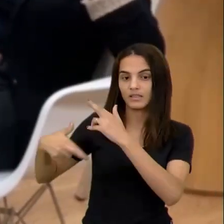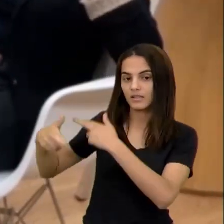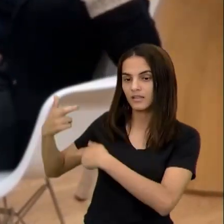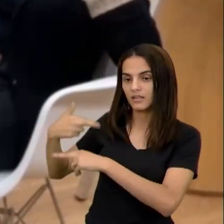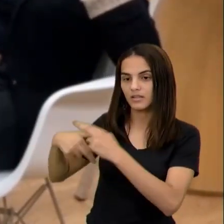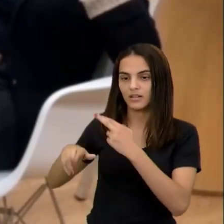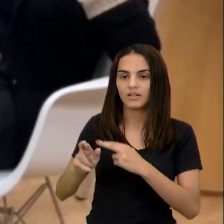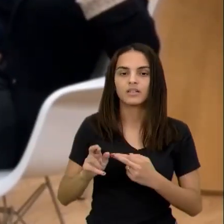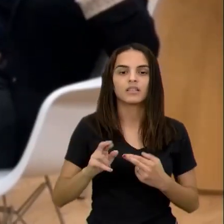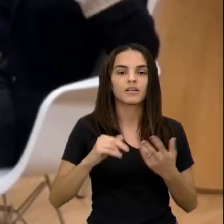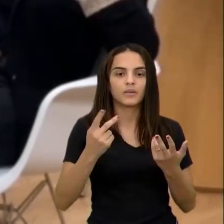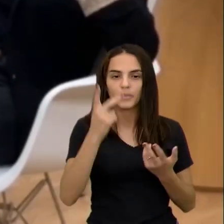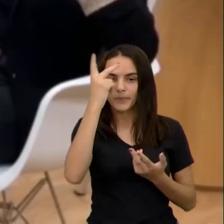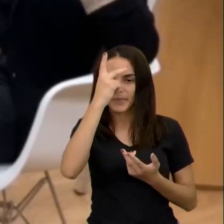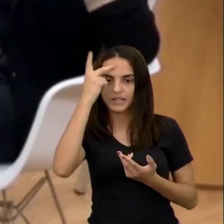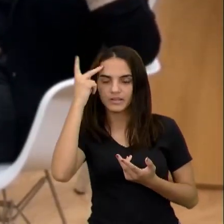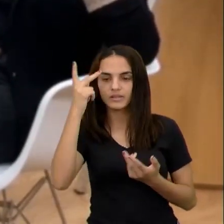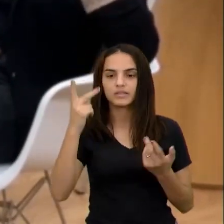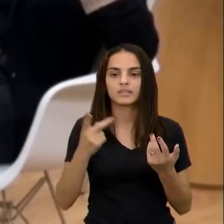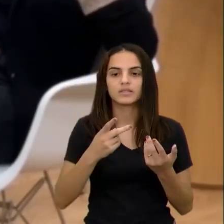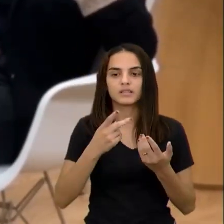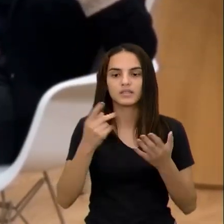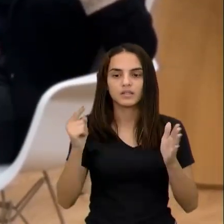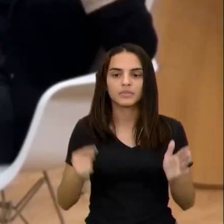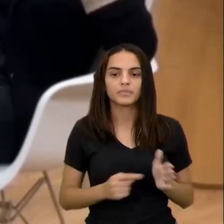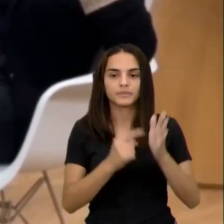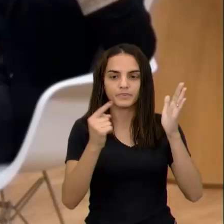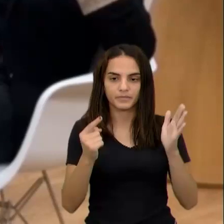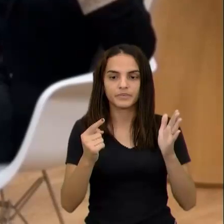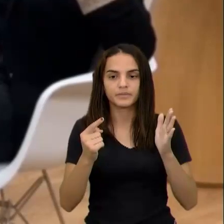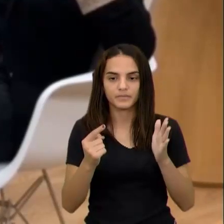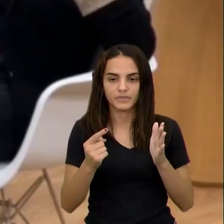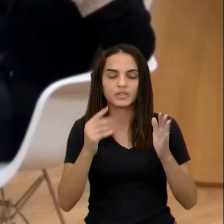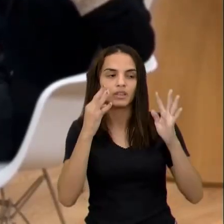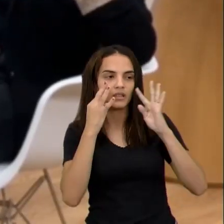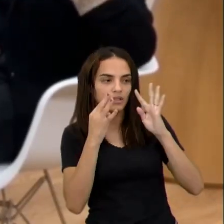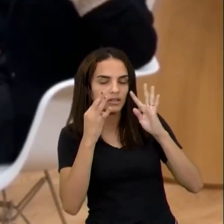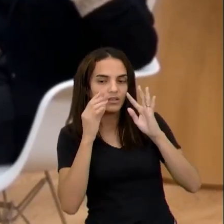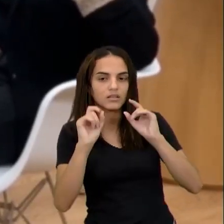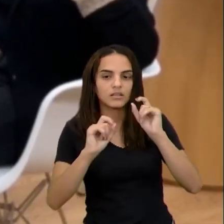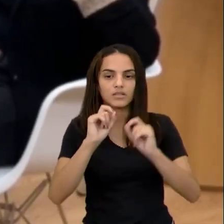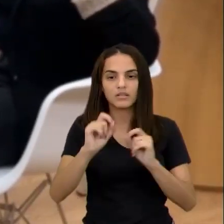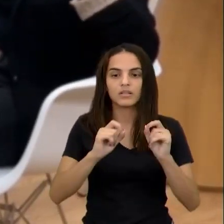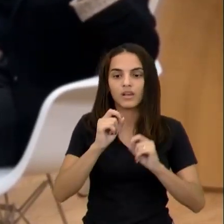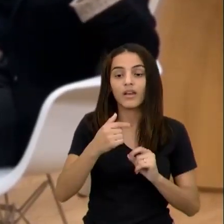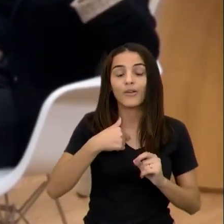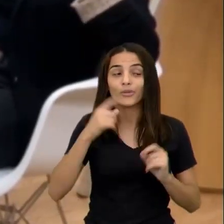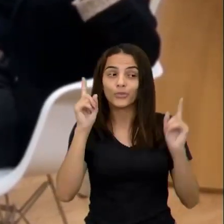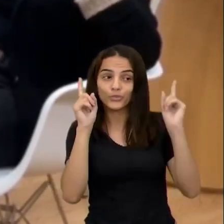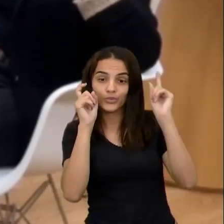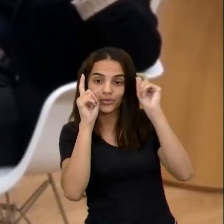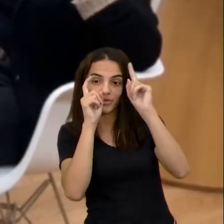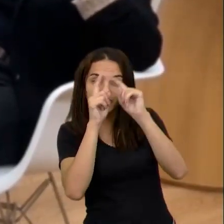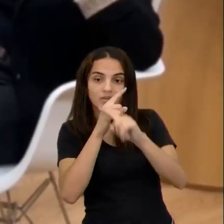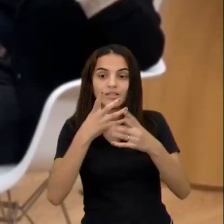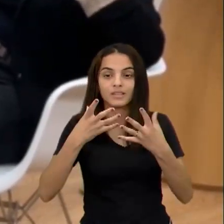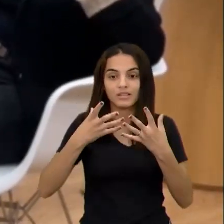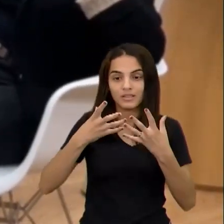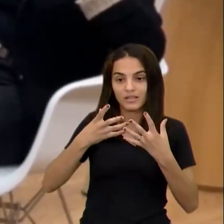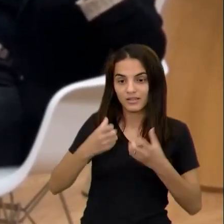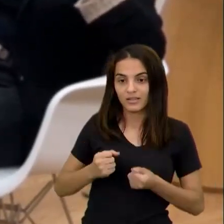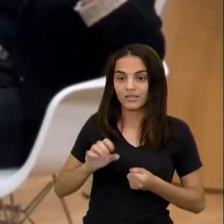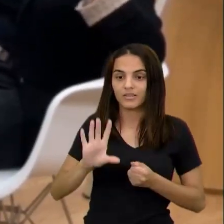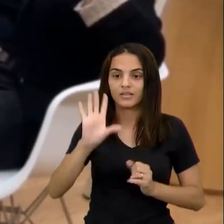relacionamento interpessoal e como ponto de melhoria, ponto de atenção, eu diria que tenho dificuldade em aceitar